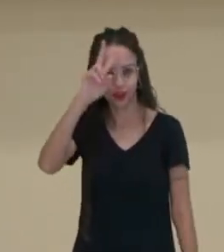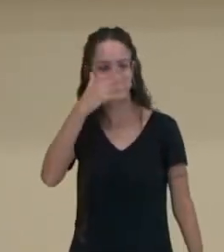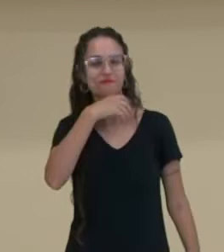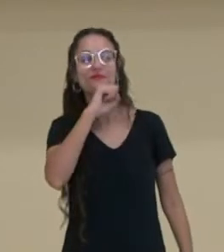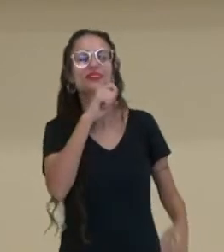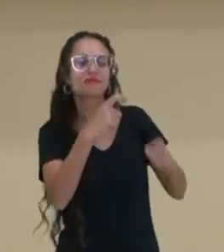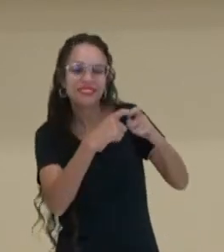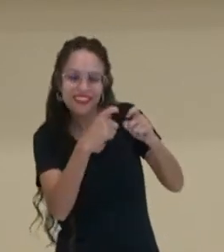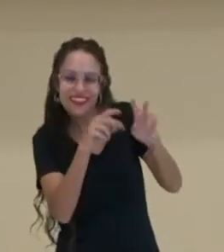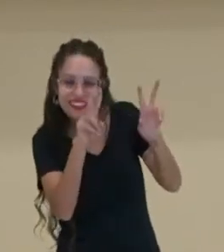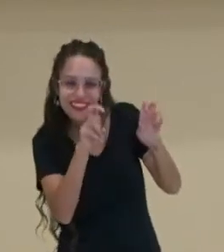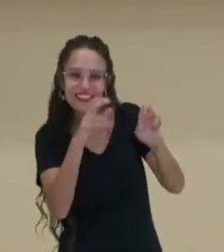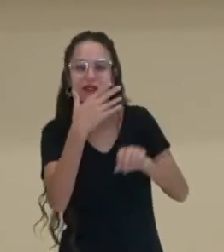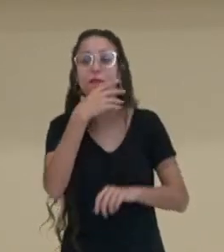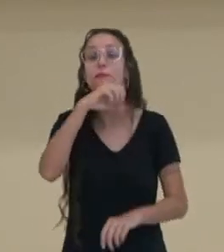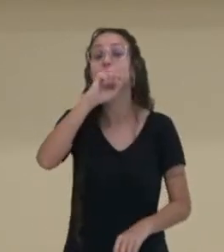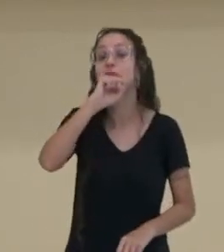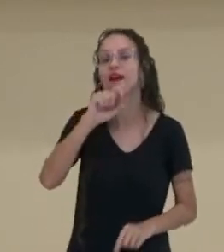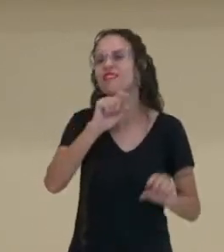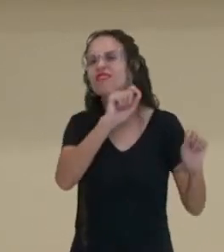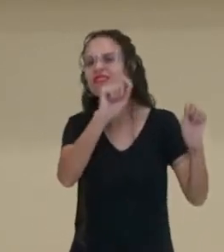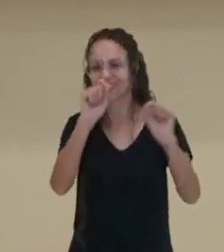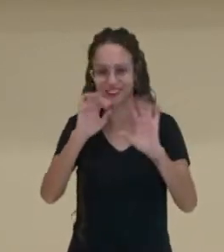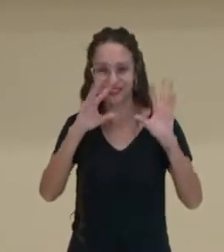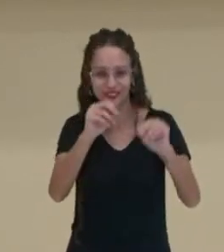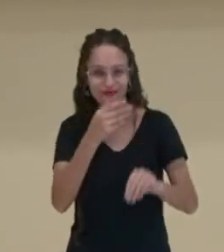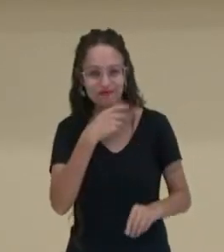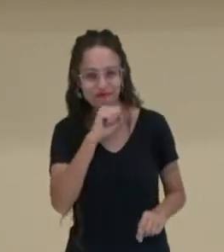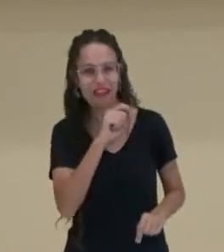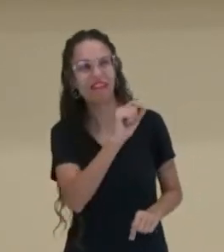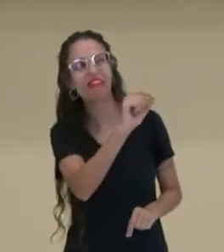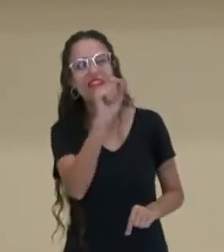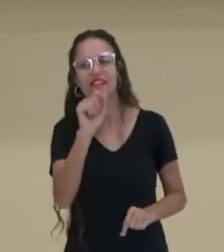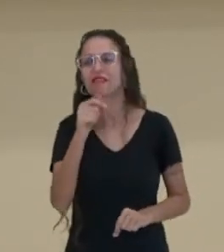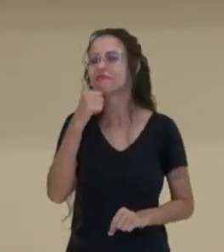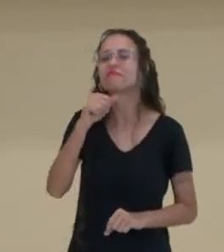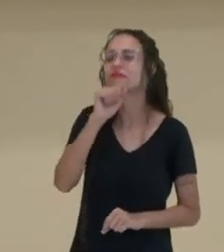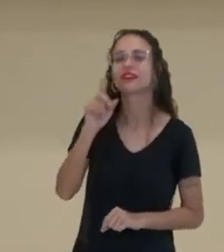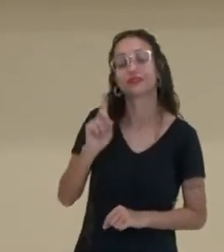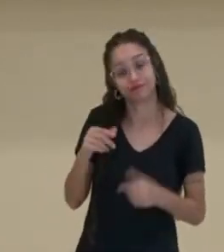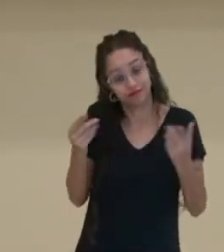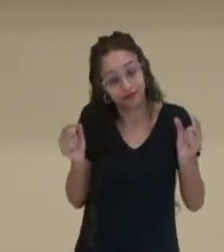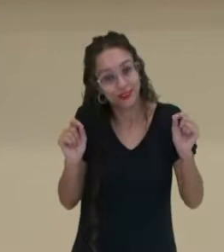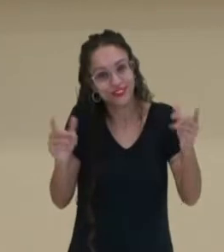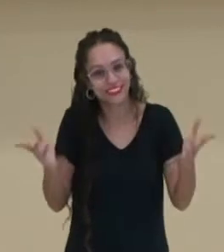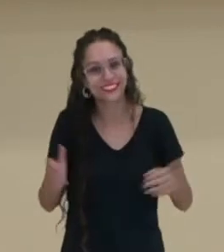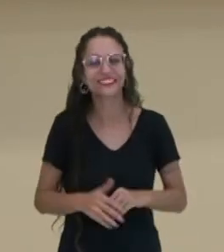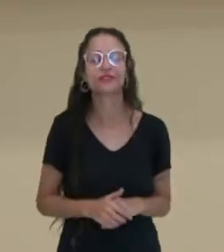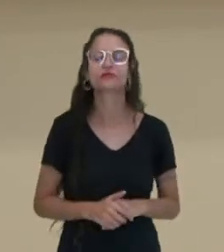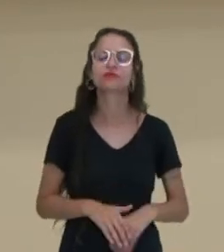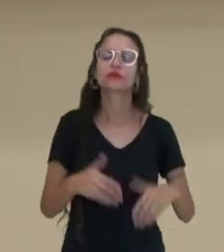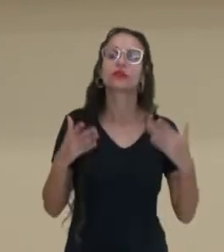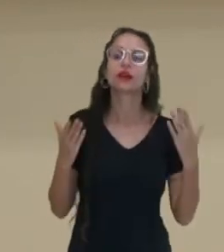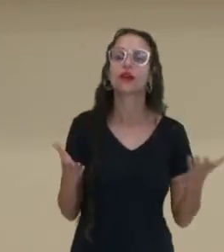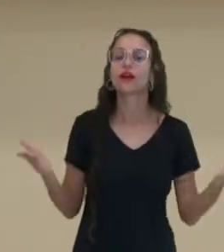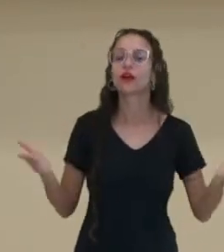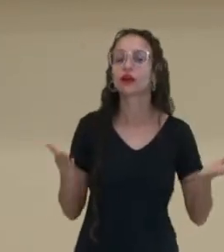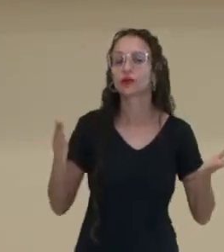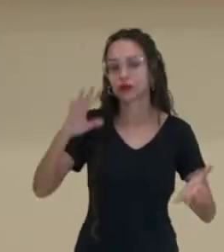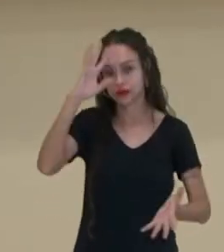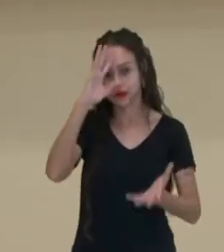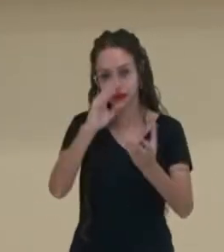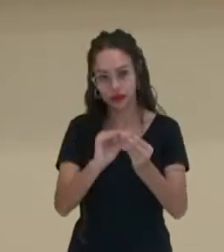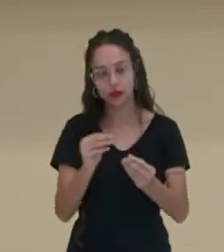medicina, né? Tem o pai não sei o quê, todo mundo tem um pai. Mas por que não é a mãe, né, professor? Pois é. Olha, agora vamos entender a